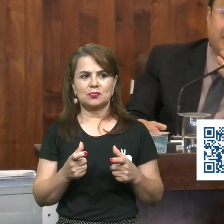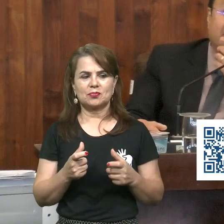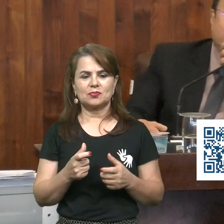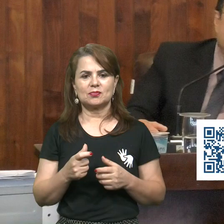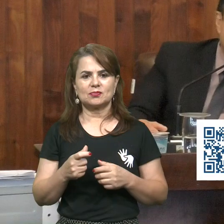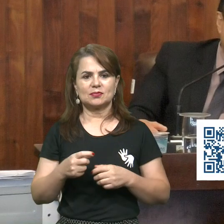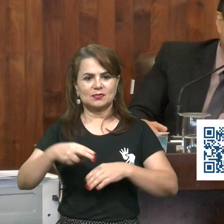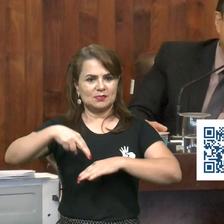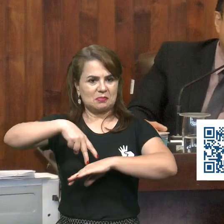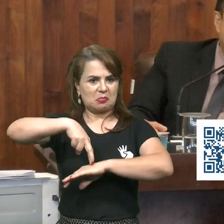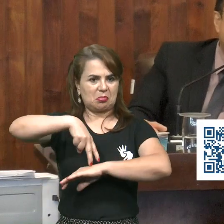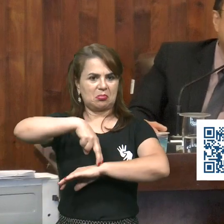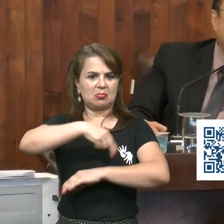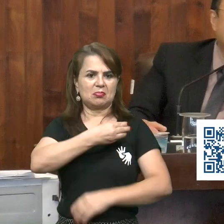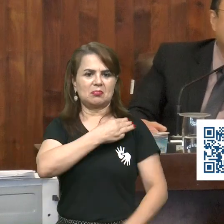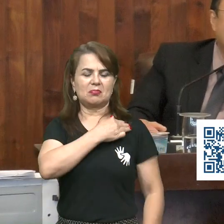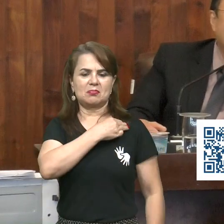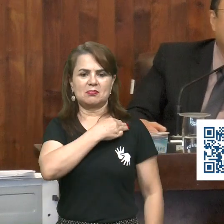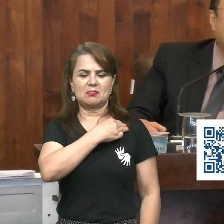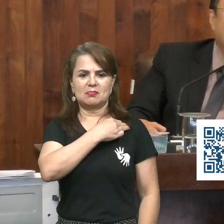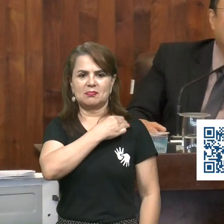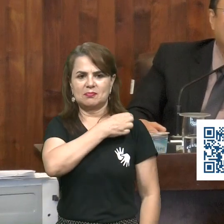Nesse Miss São Paulo Mirim.